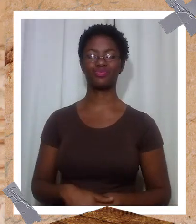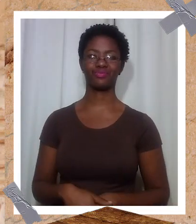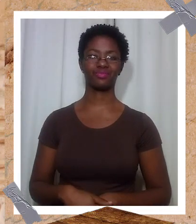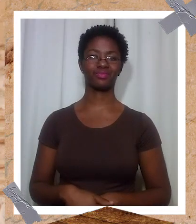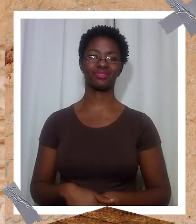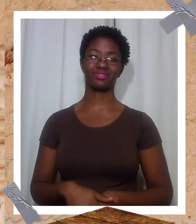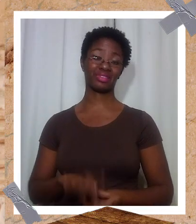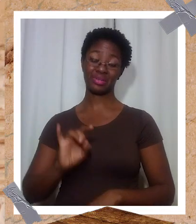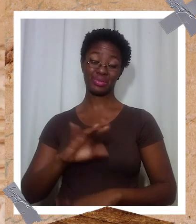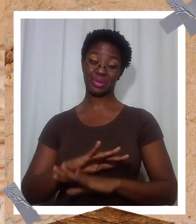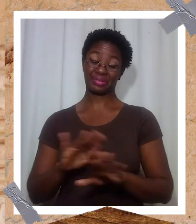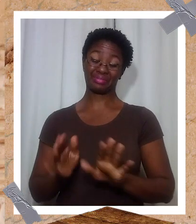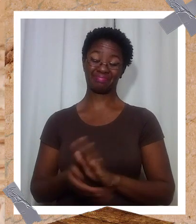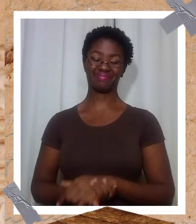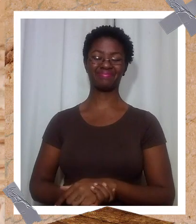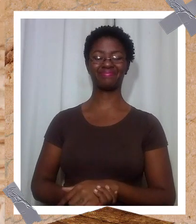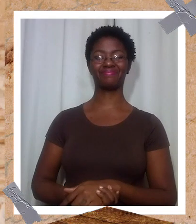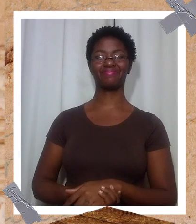Obrigada.